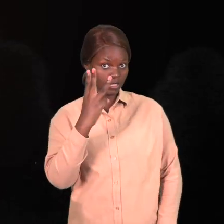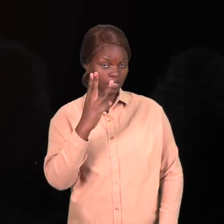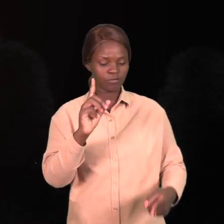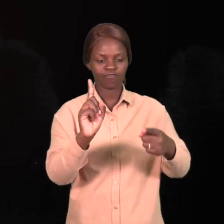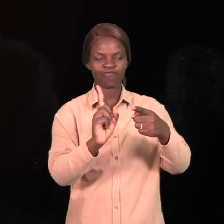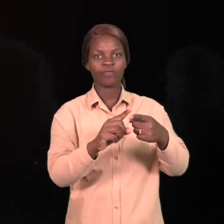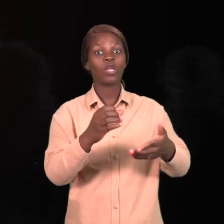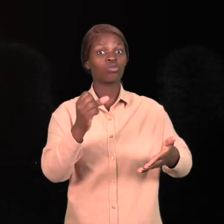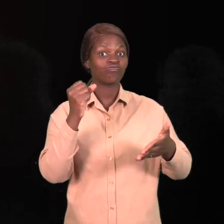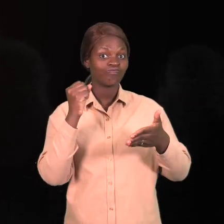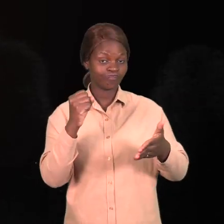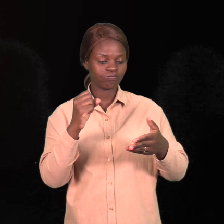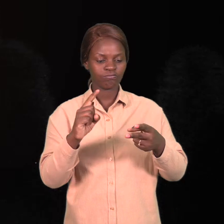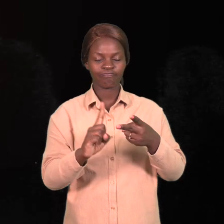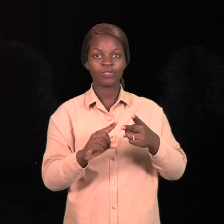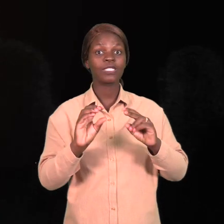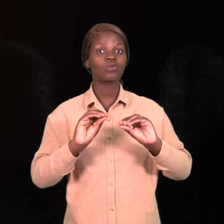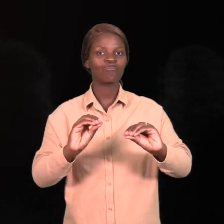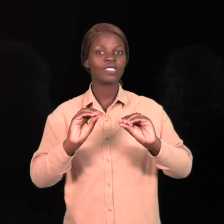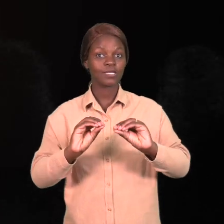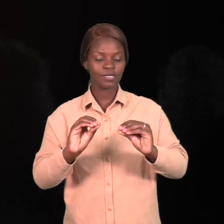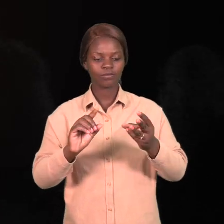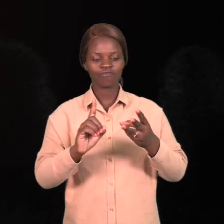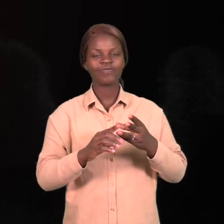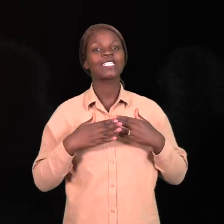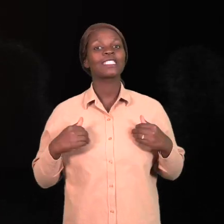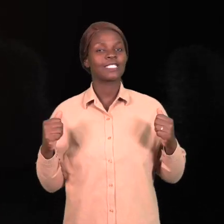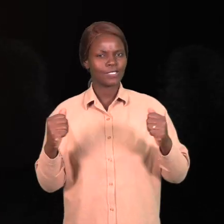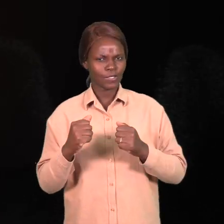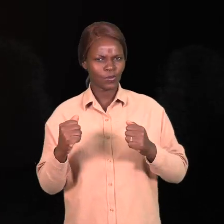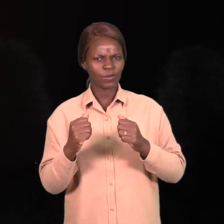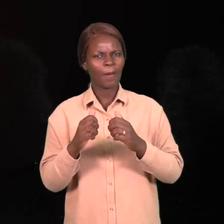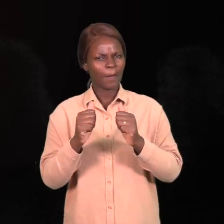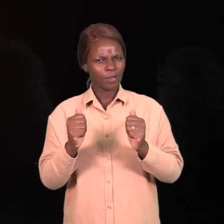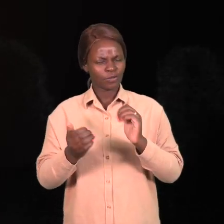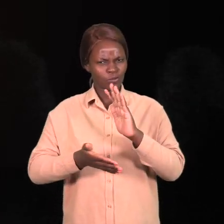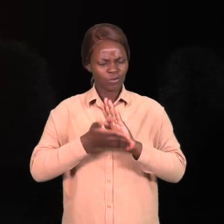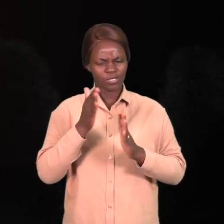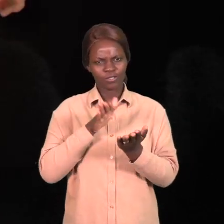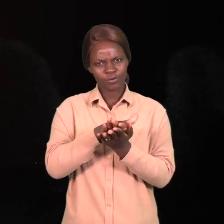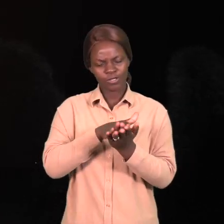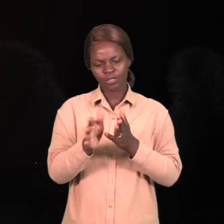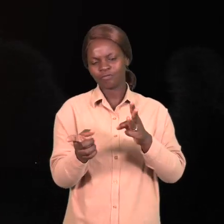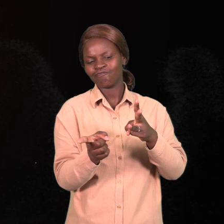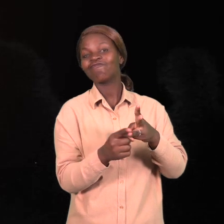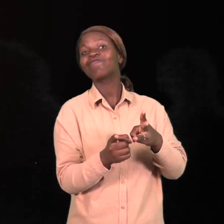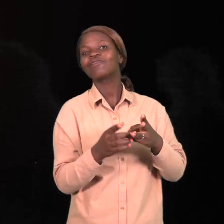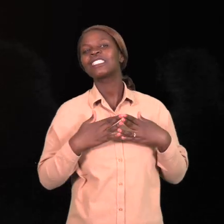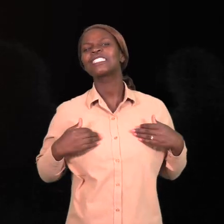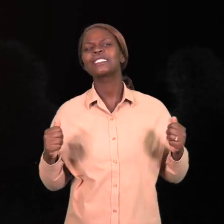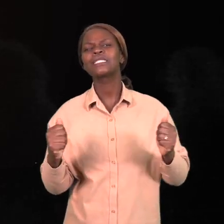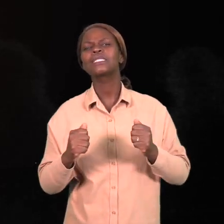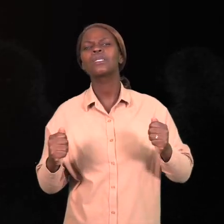três: na economia, na educação e na saúde. Vamos lá começar com este último,